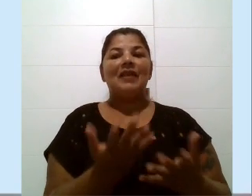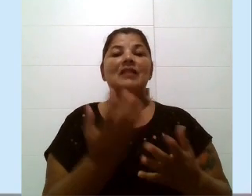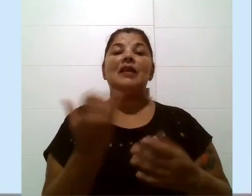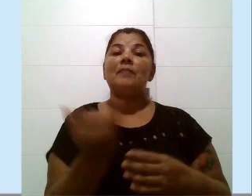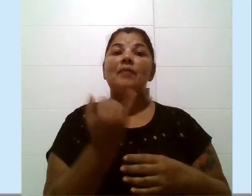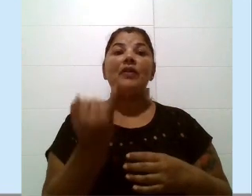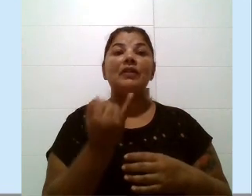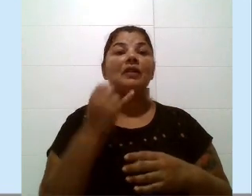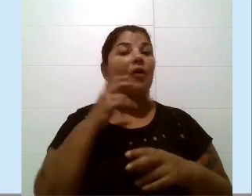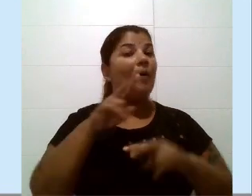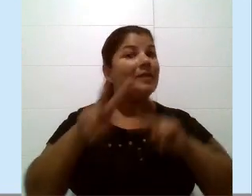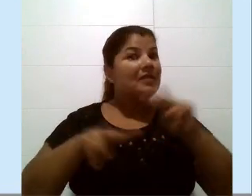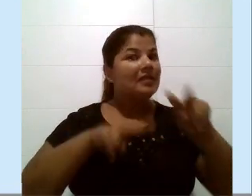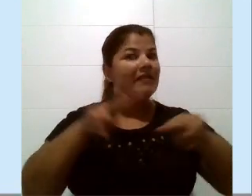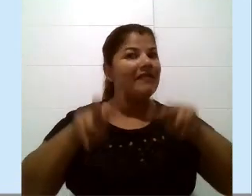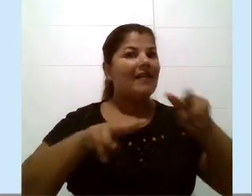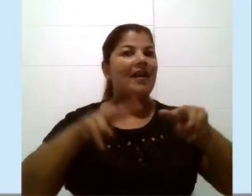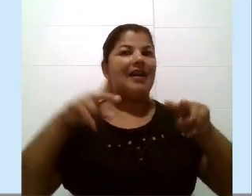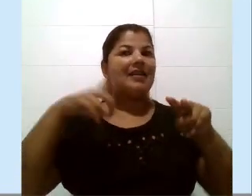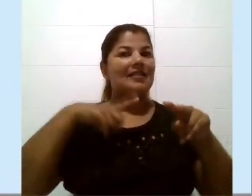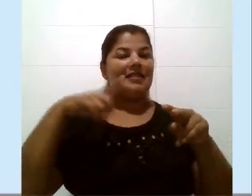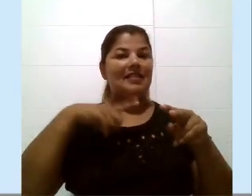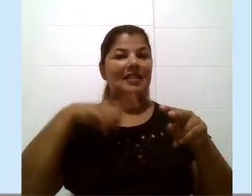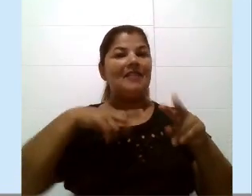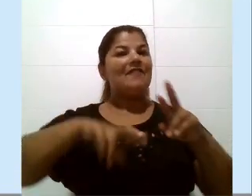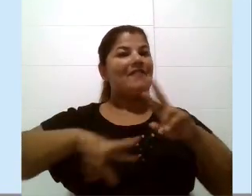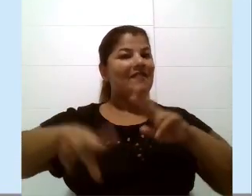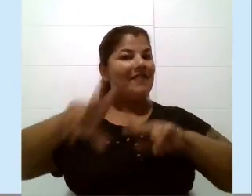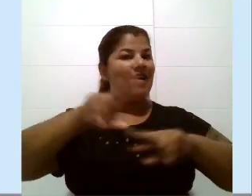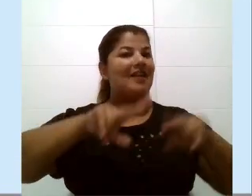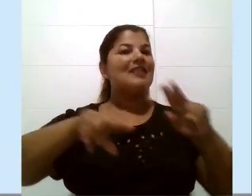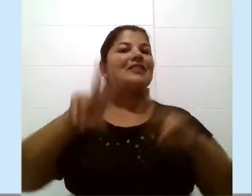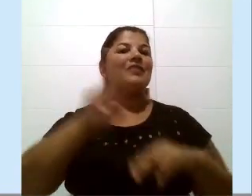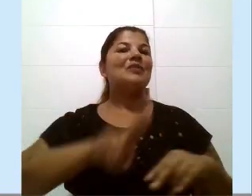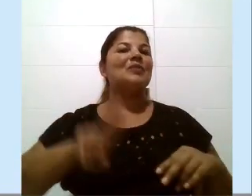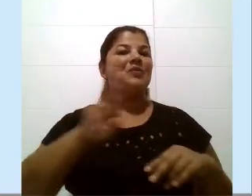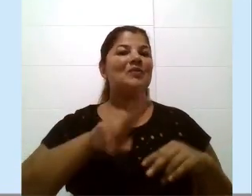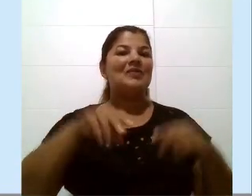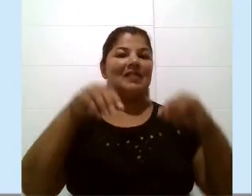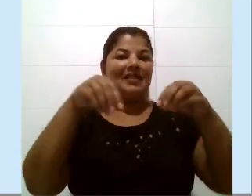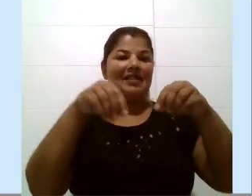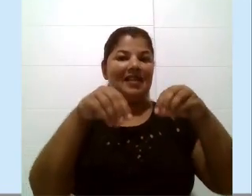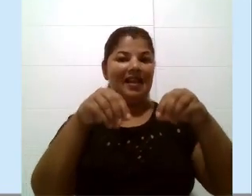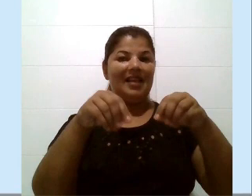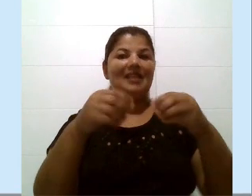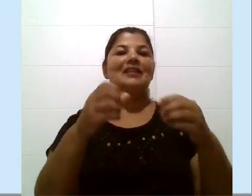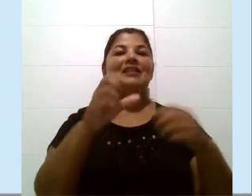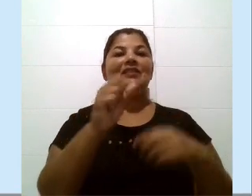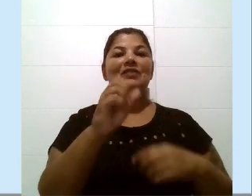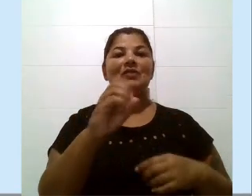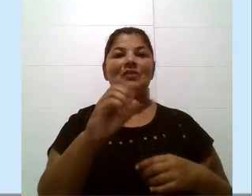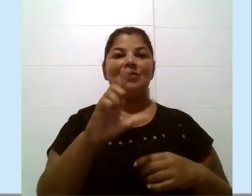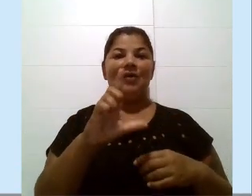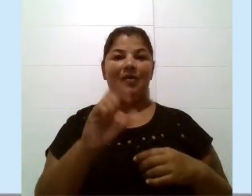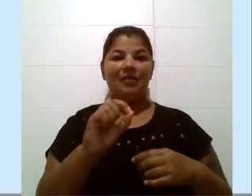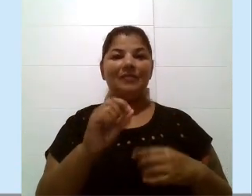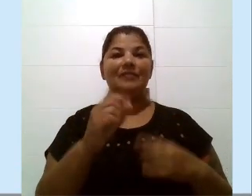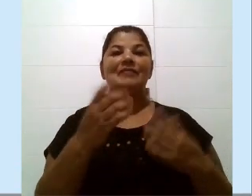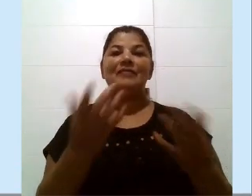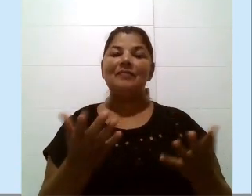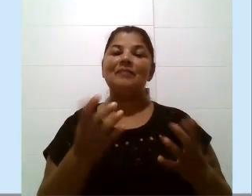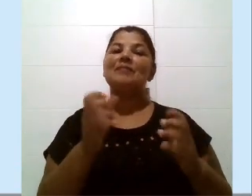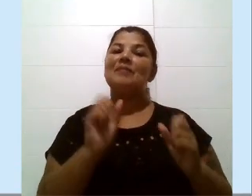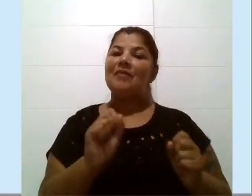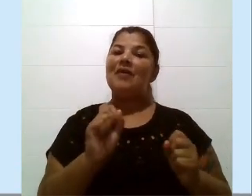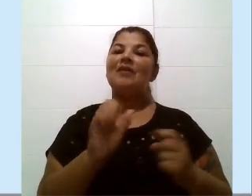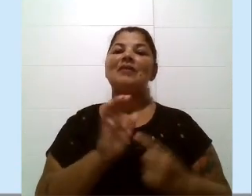a gente observe que existem várias formas de se utilizar, né, a terra, de se utilizar o solo, tá? Então nós podemos